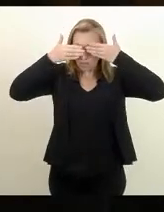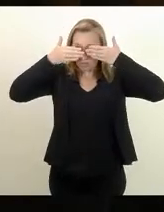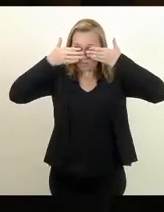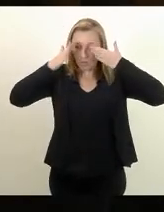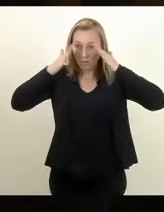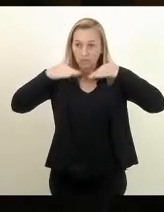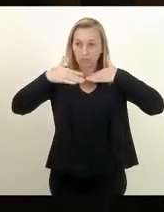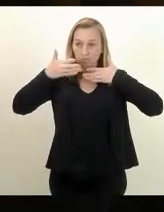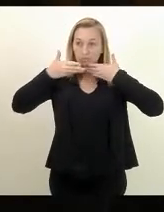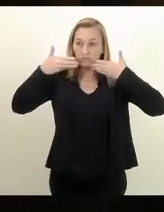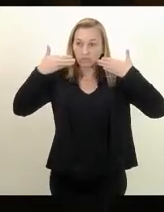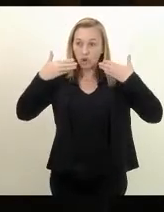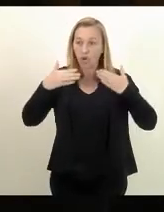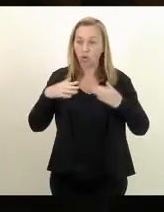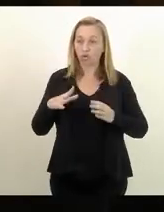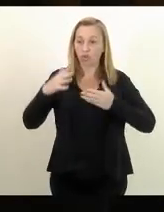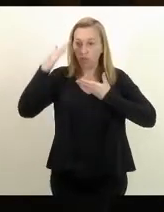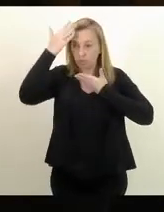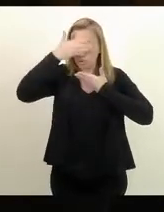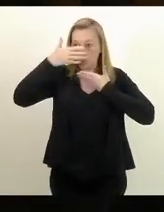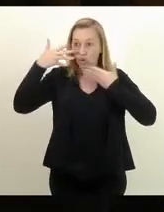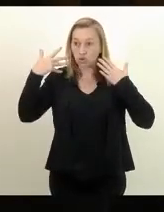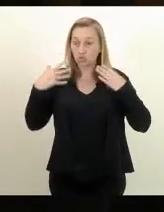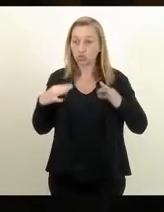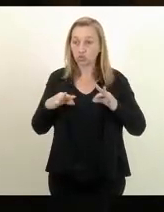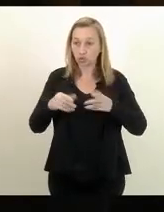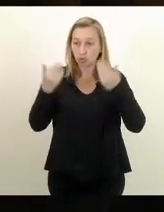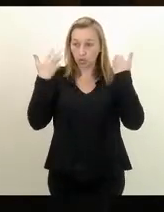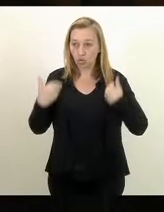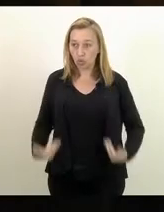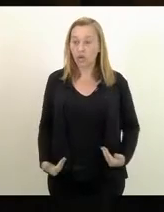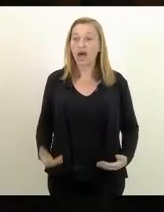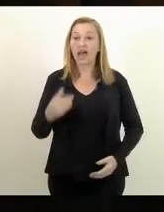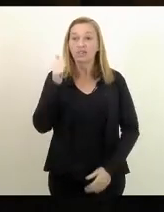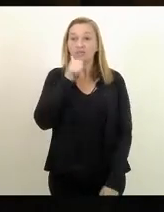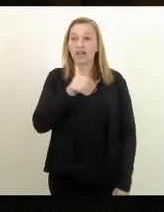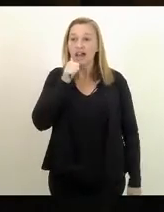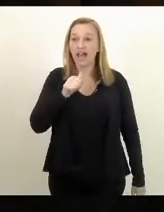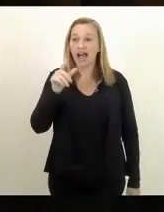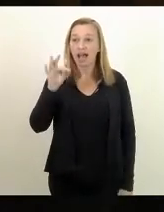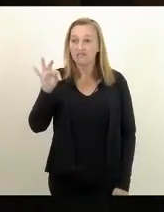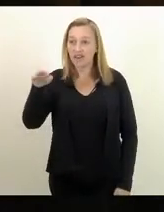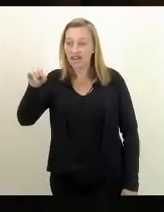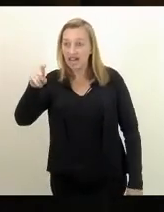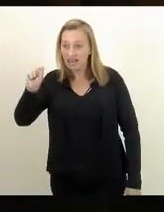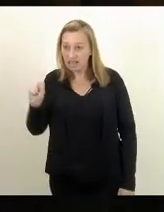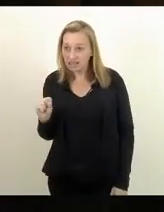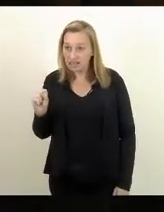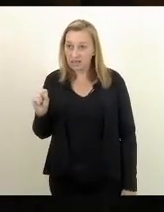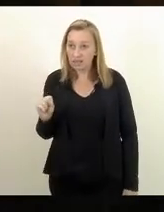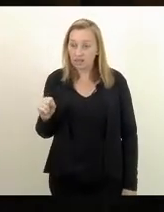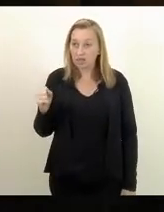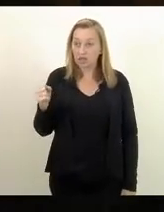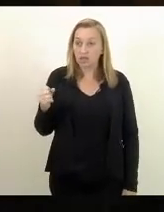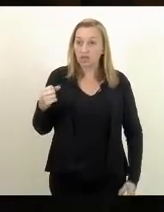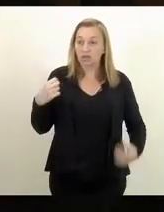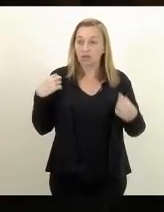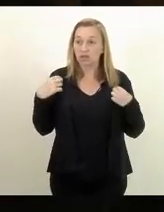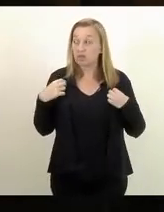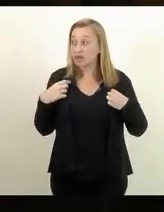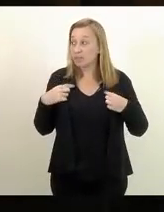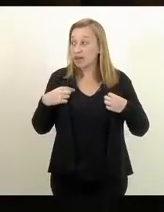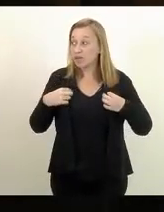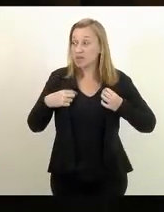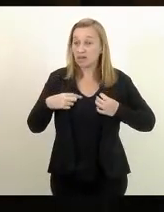cabeça 100%. As mulheres afegãs que não se vistam de acordo